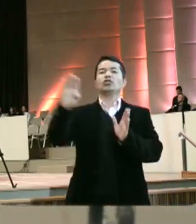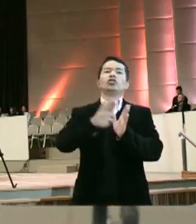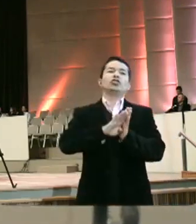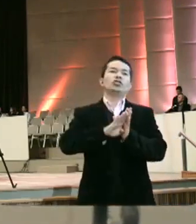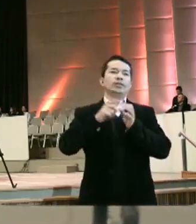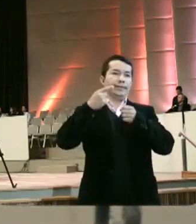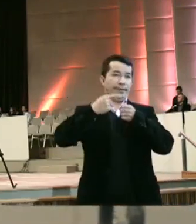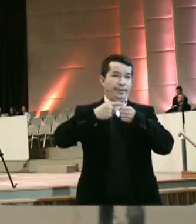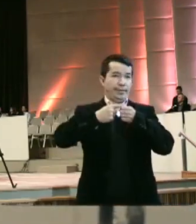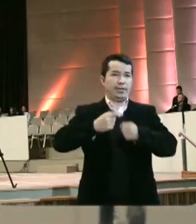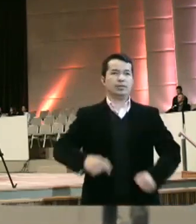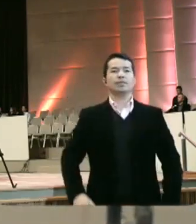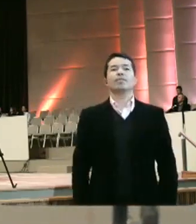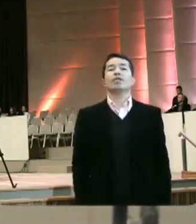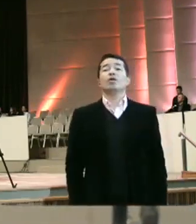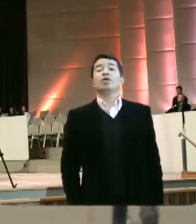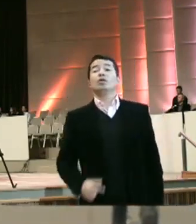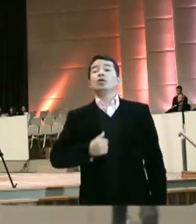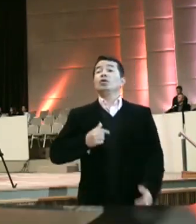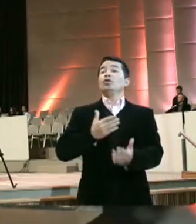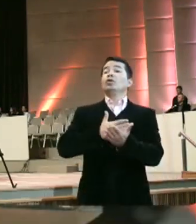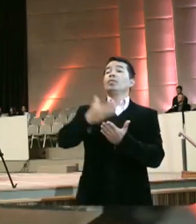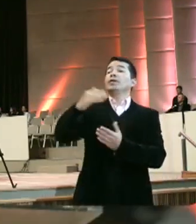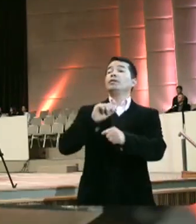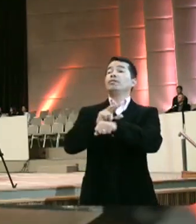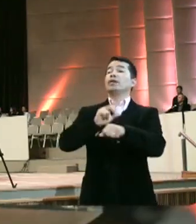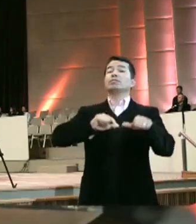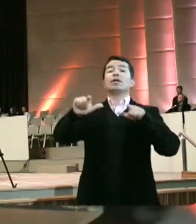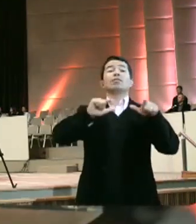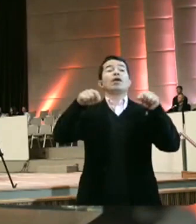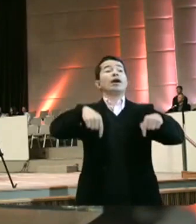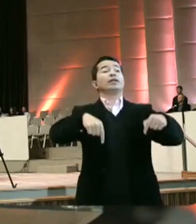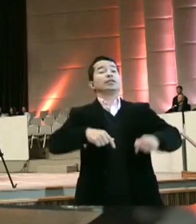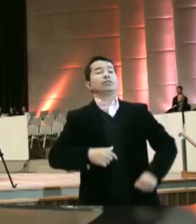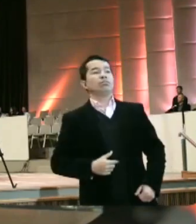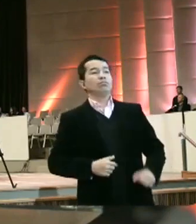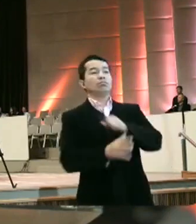olha, eu vou abrir uma vaga de coletor de impostos aqui nessa região.